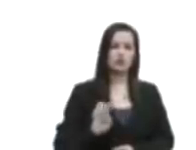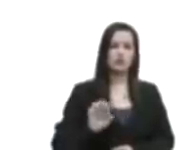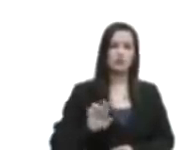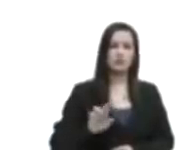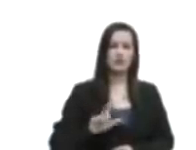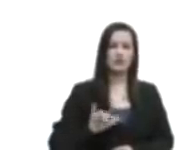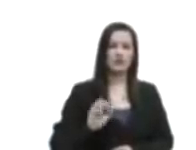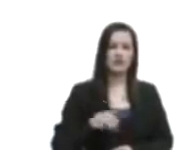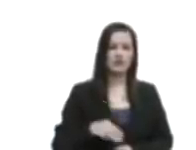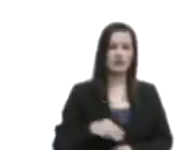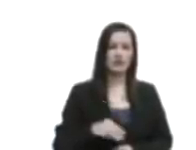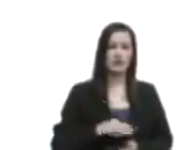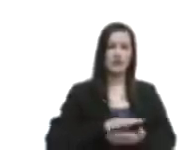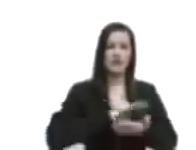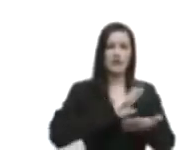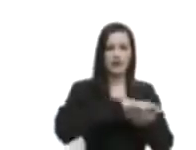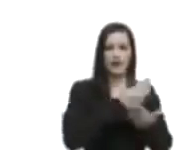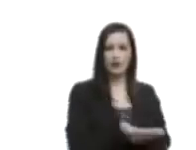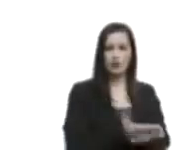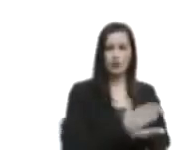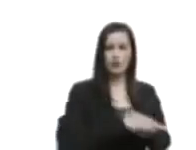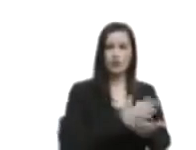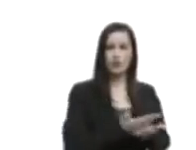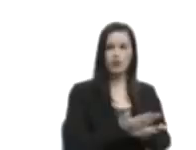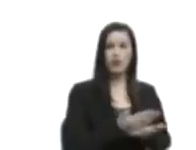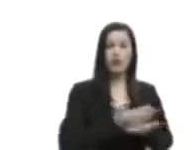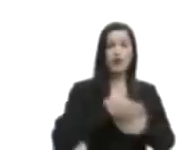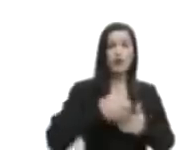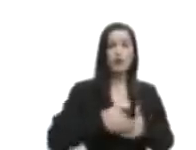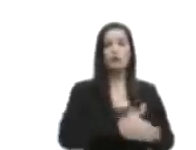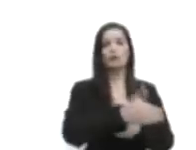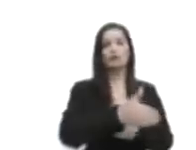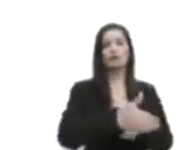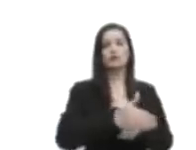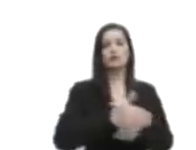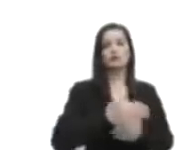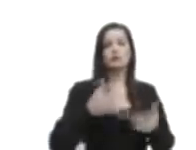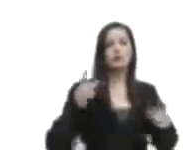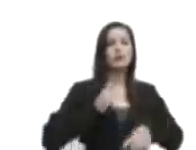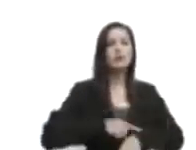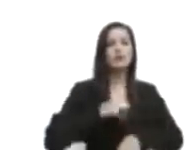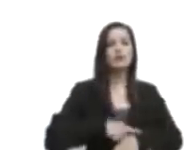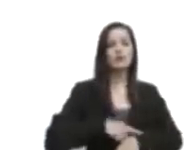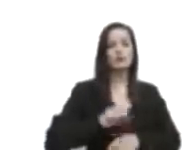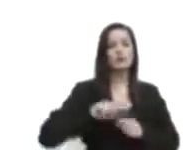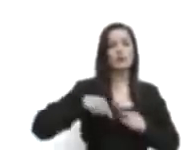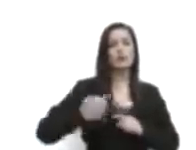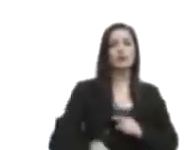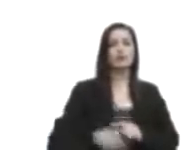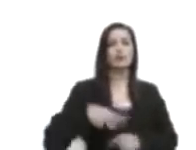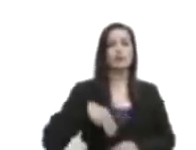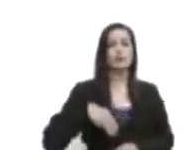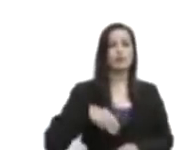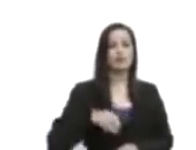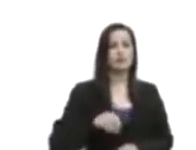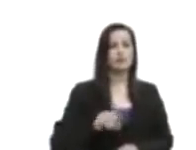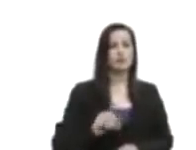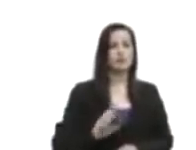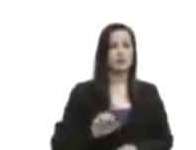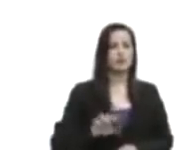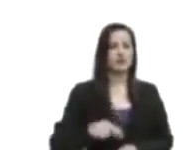nasce, chamado pós-modernismo. E um dos seus filhos, que eu acredito que é o mais maléfico, é